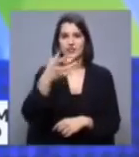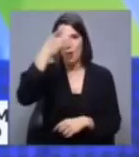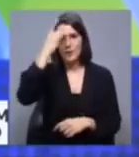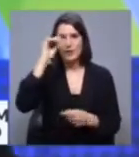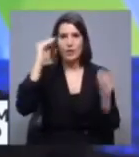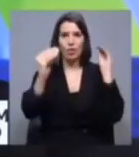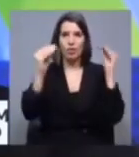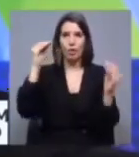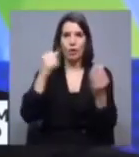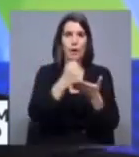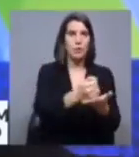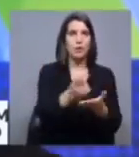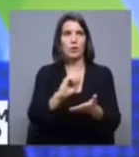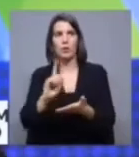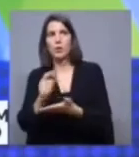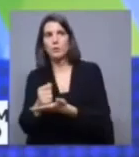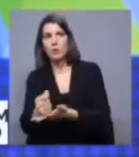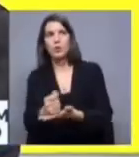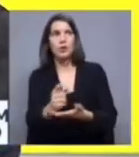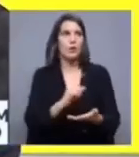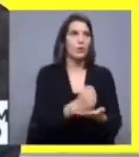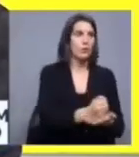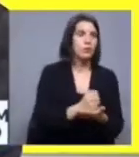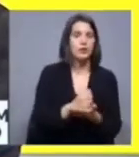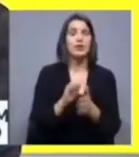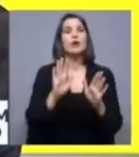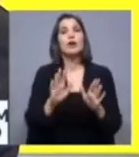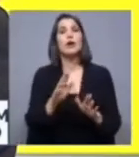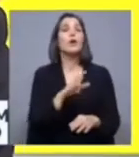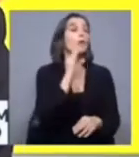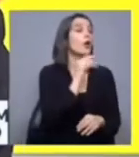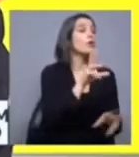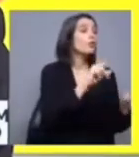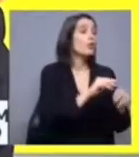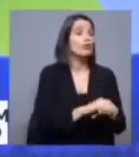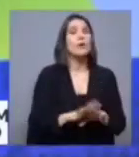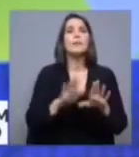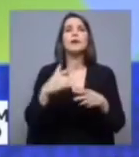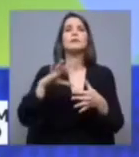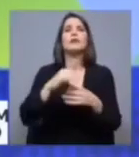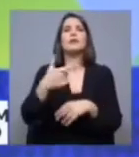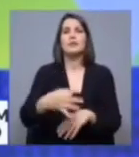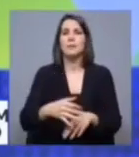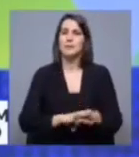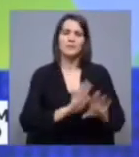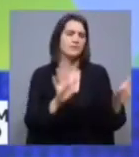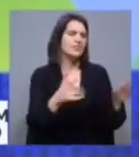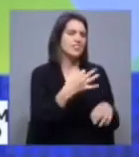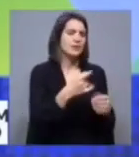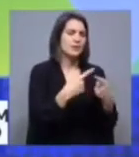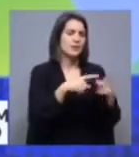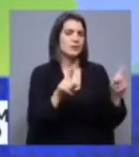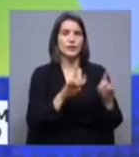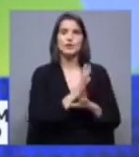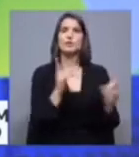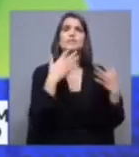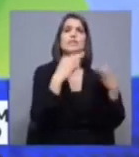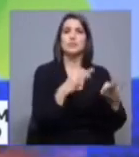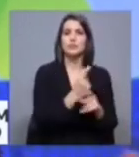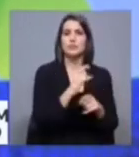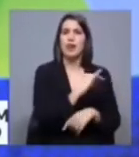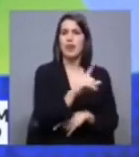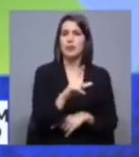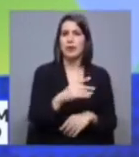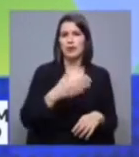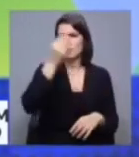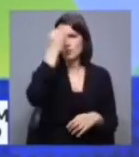opinião, primeiro apoiava e depois não. Não, isto tem a ver com o novo banco. Não, mas é em relação à TAP. A TAP é muito simples. A diferença entre nós é muito simples. É que a Iniciativa Liberal simplesmente